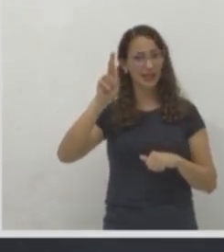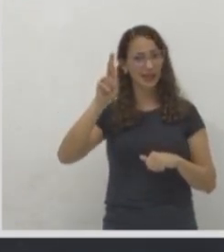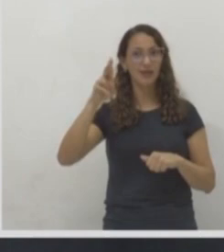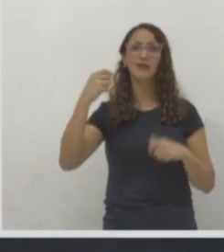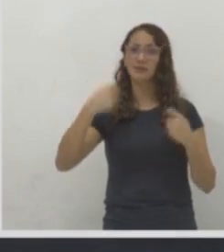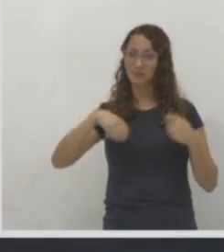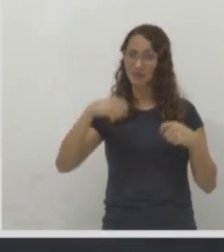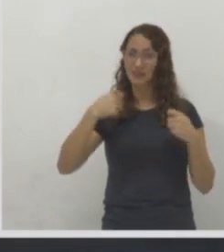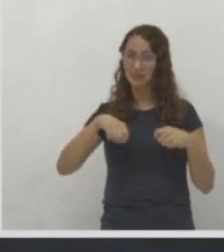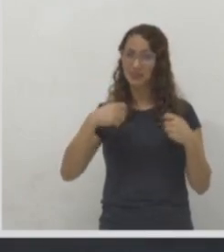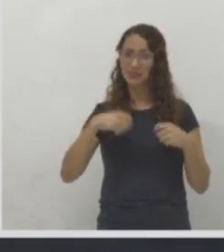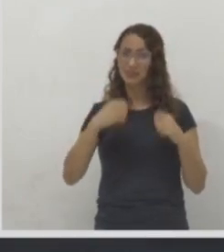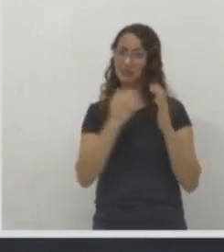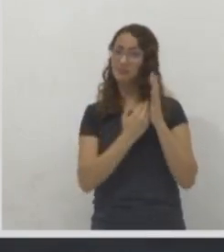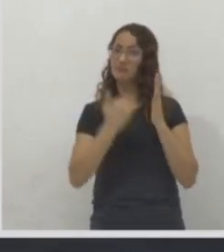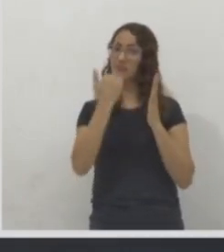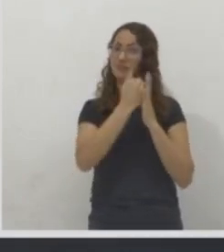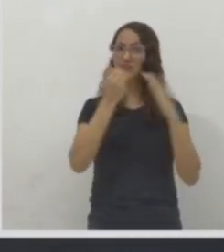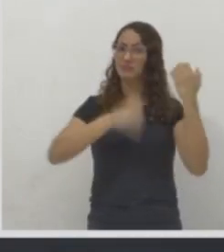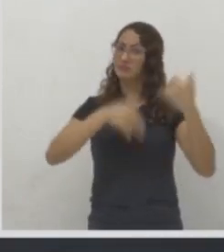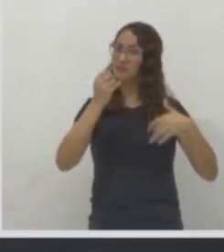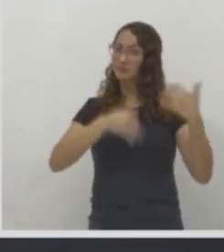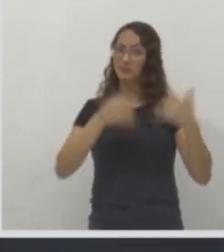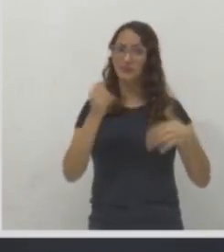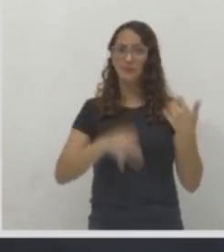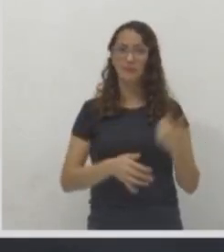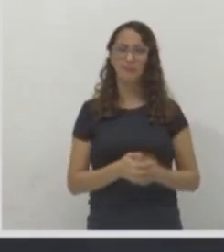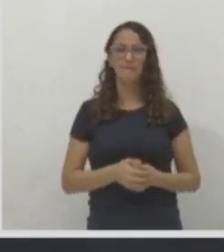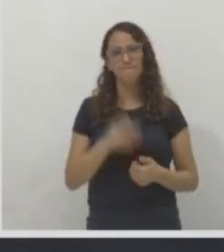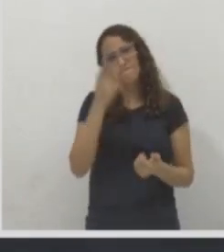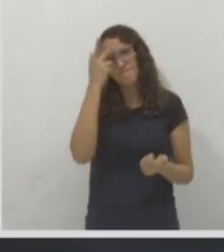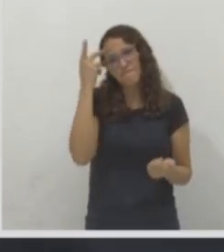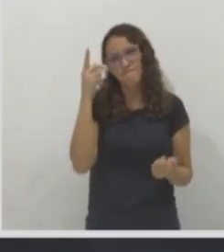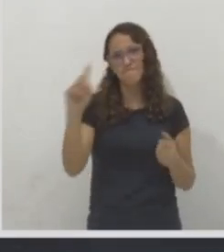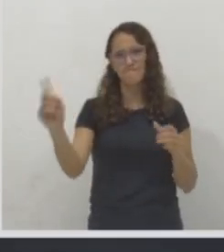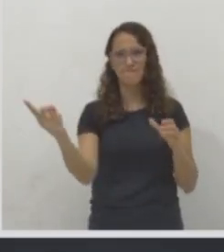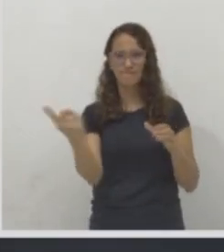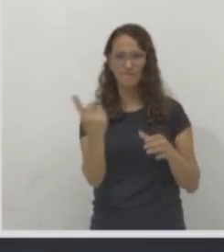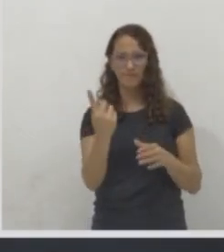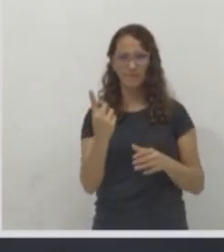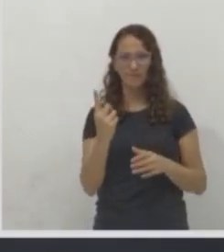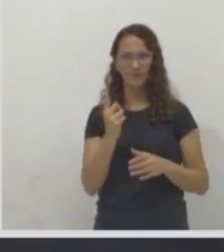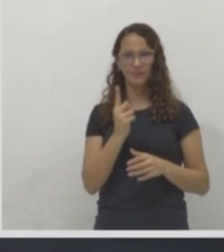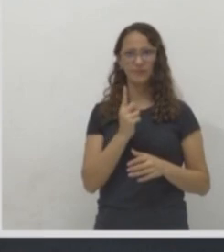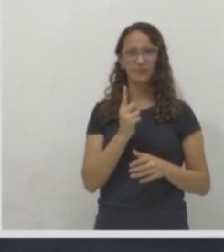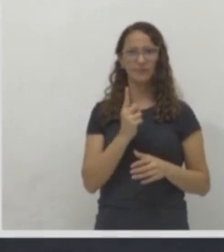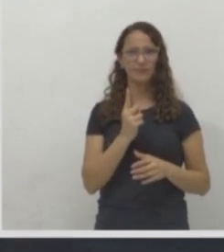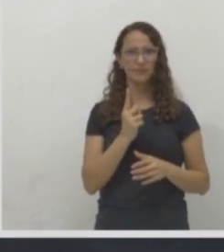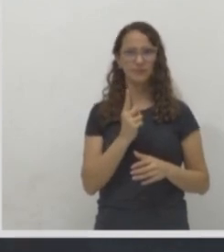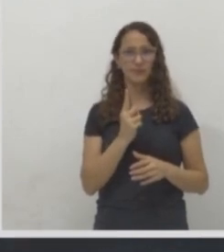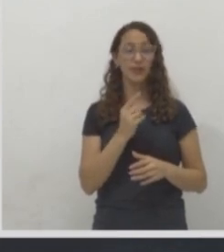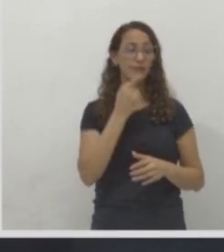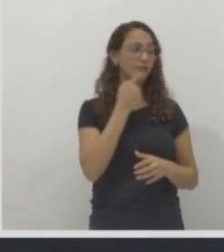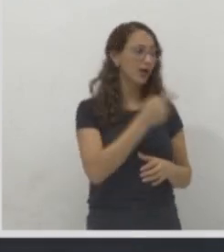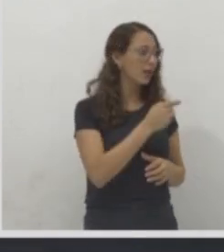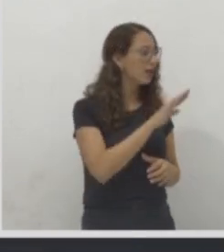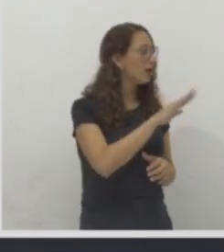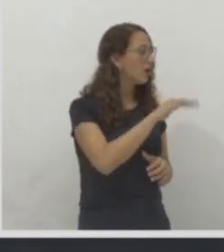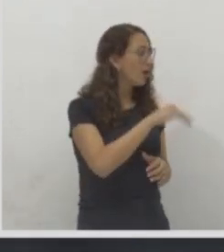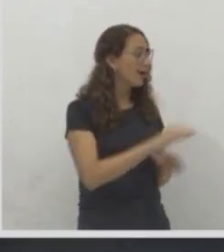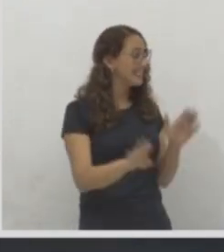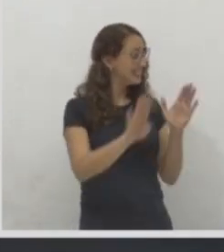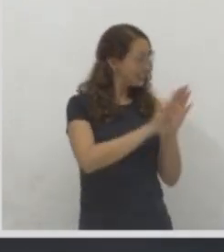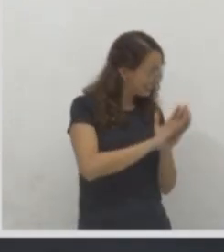Agora, se a pessoa entrar nesse local que você está, na sala, no quarto, na cozinha, se essa pessoa entrar e diz assim,